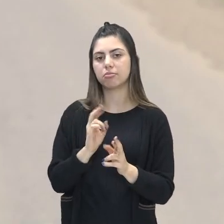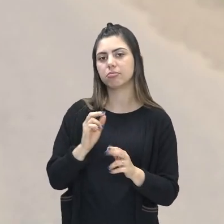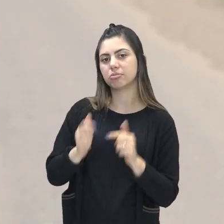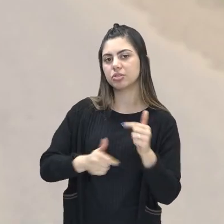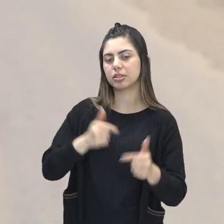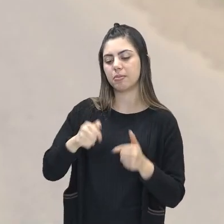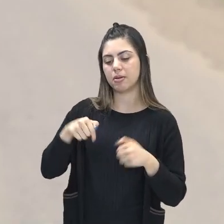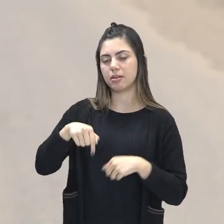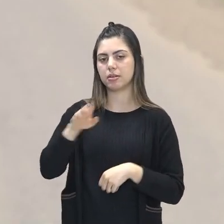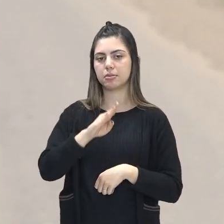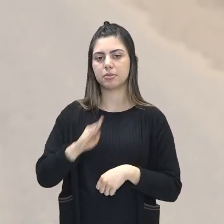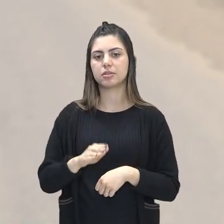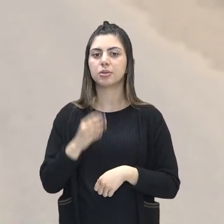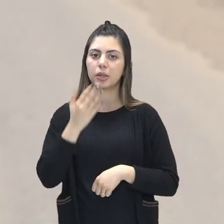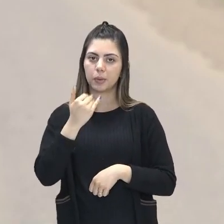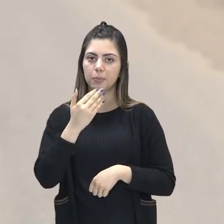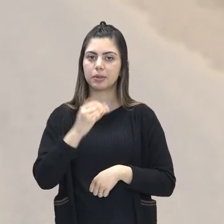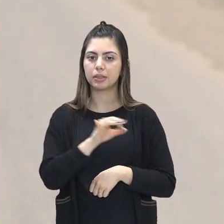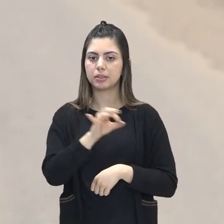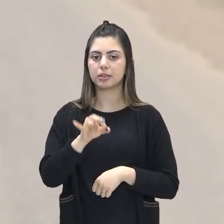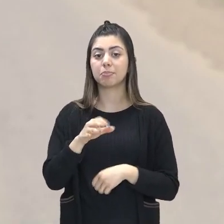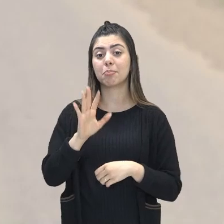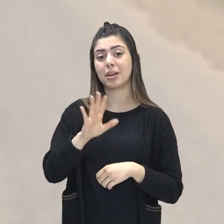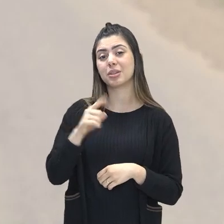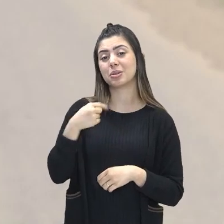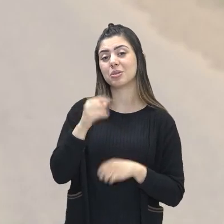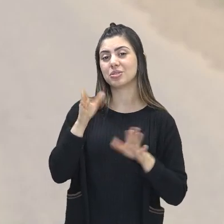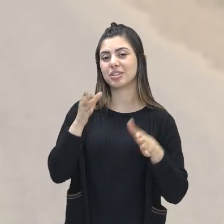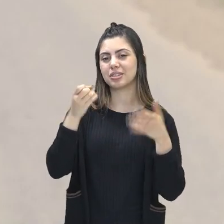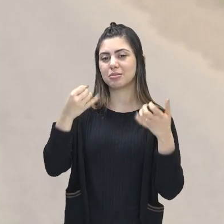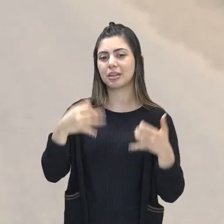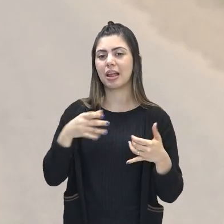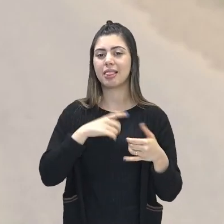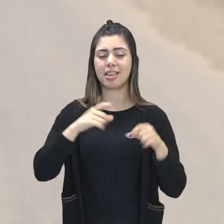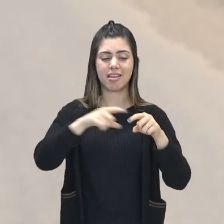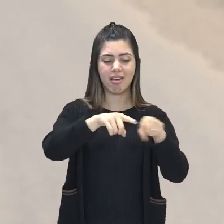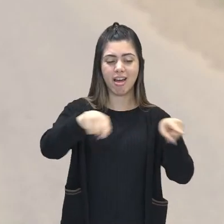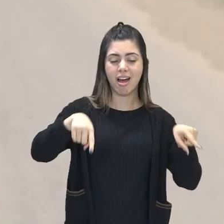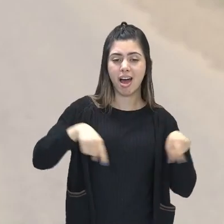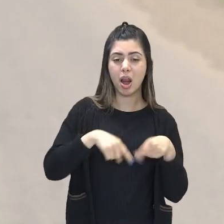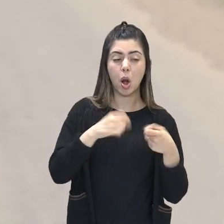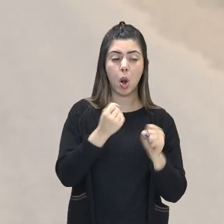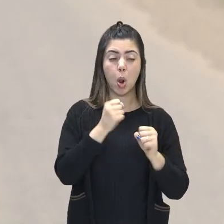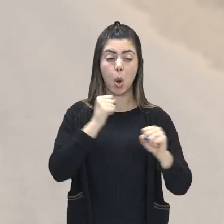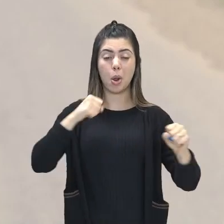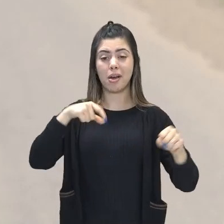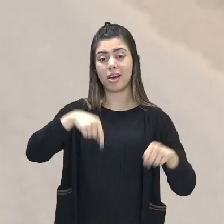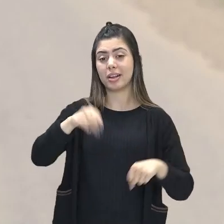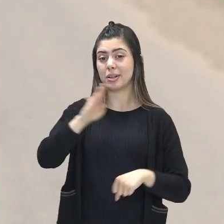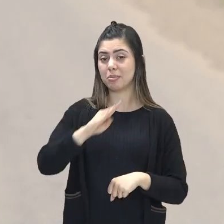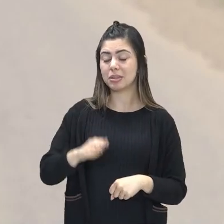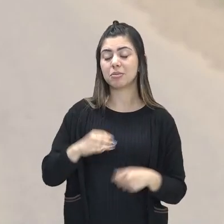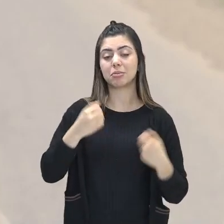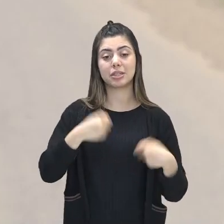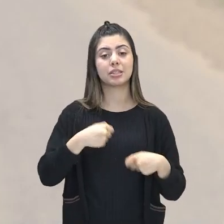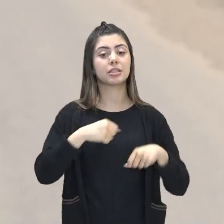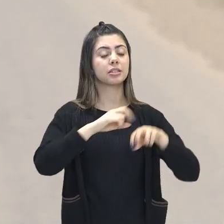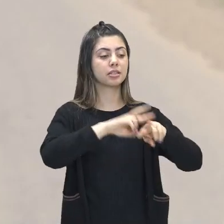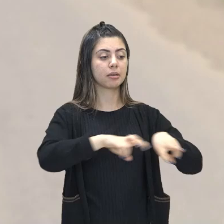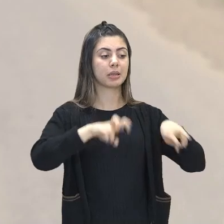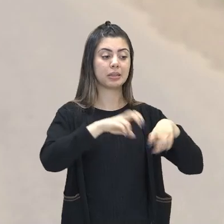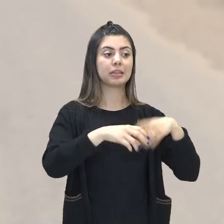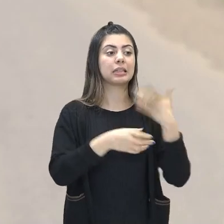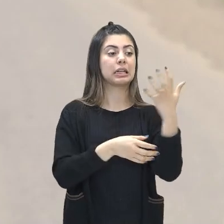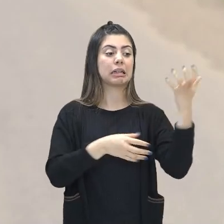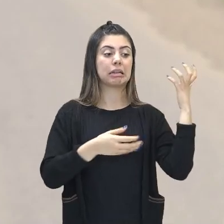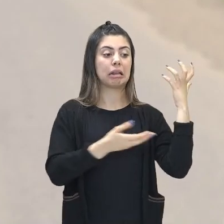no Brasil. Como a gente falou, ainda tem muita área como essa aqui no Brasil, né? Para ser explorada, para ser